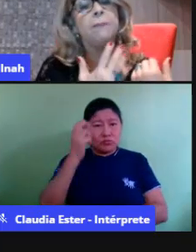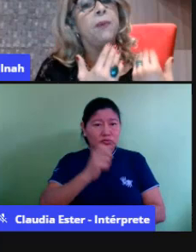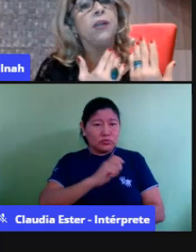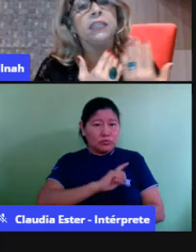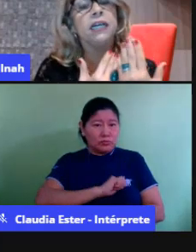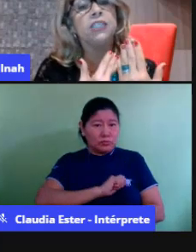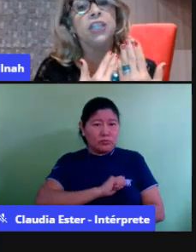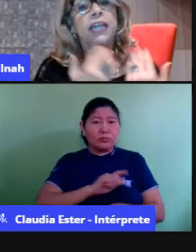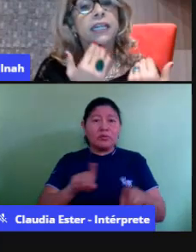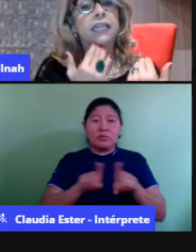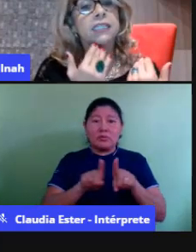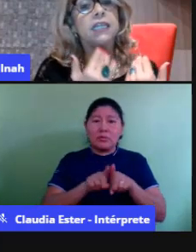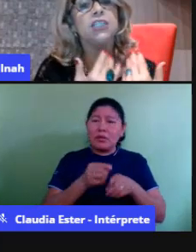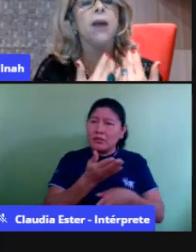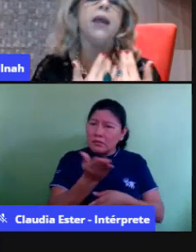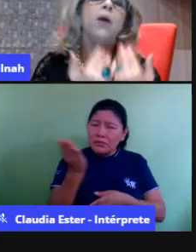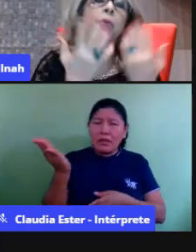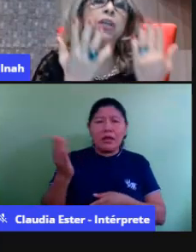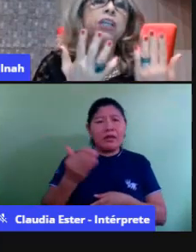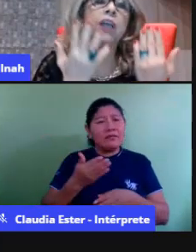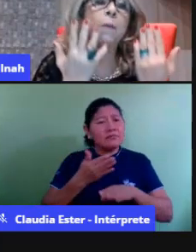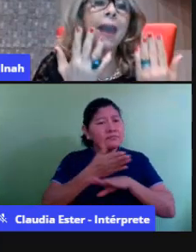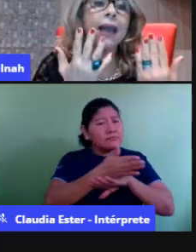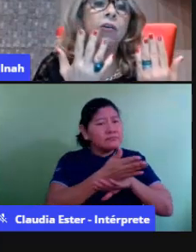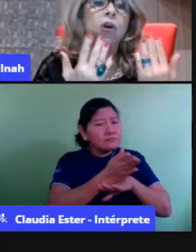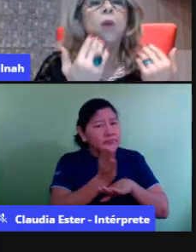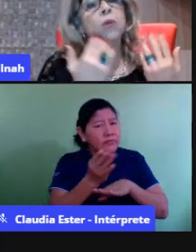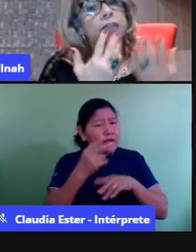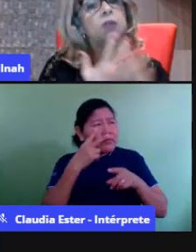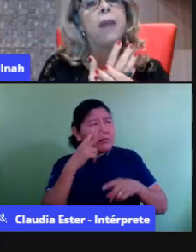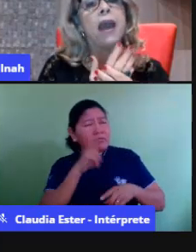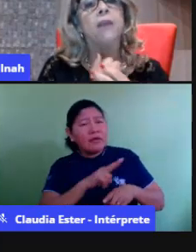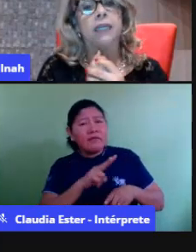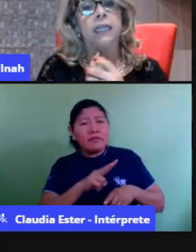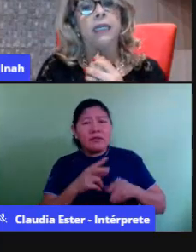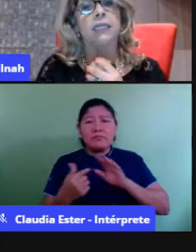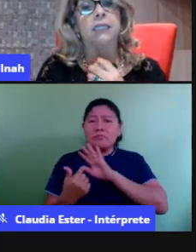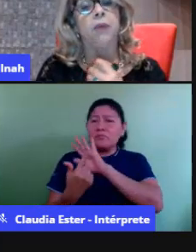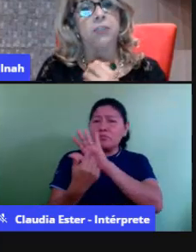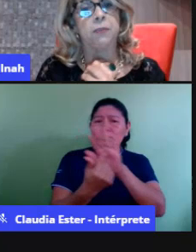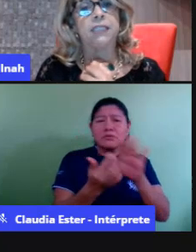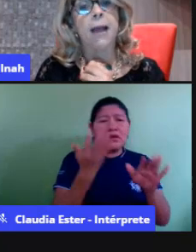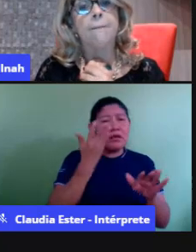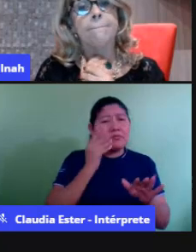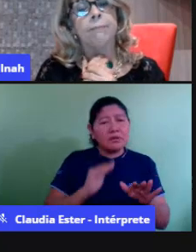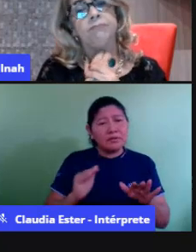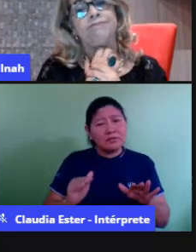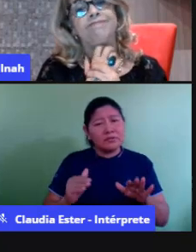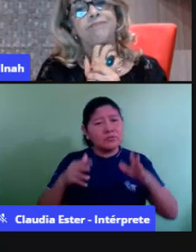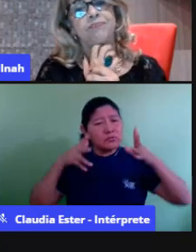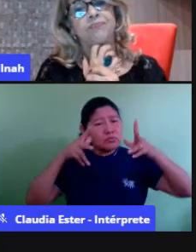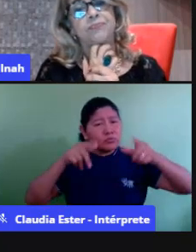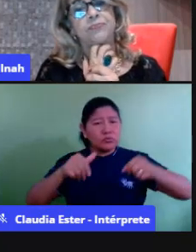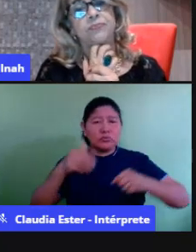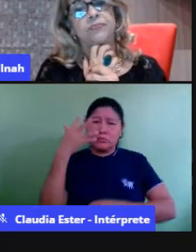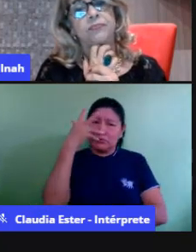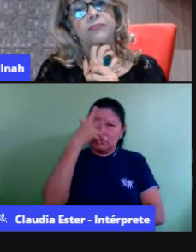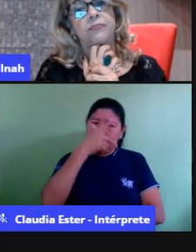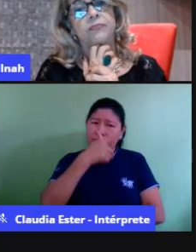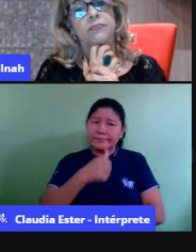criança, é importante, é interessante, é o bonito, é o belo. Mostrar o belo para a criança. Pode passar?